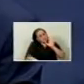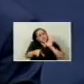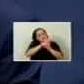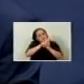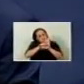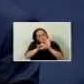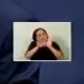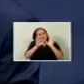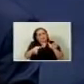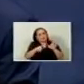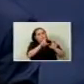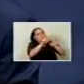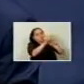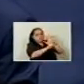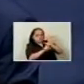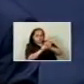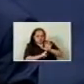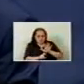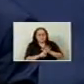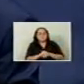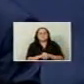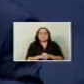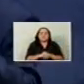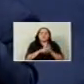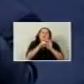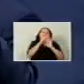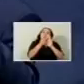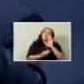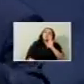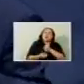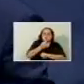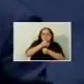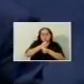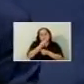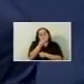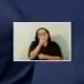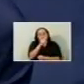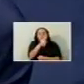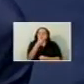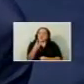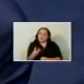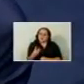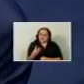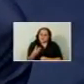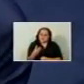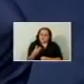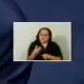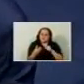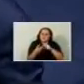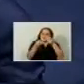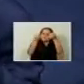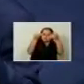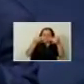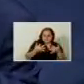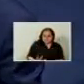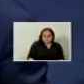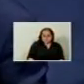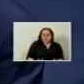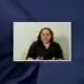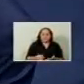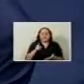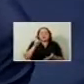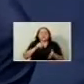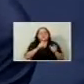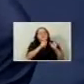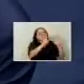bem dessa questão do grafite. Um projeto de lei de 2013. E ele dispõe que fica reconhecida